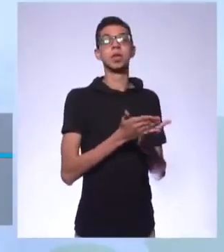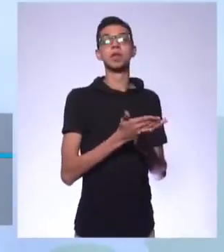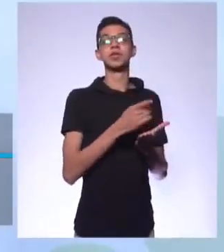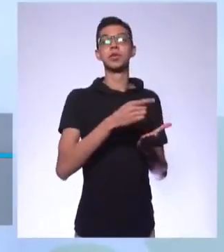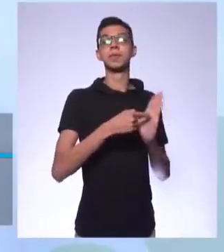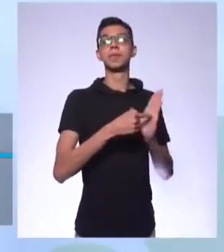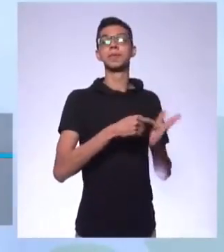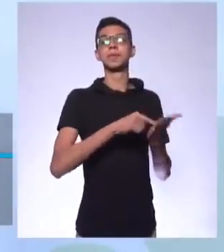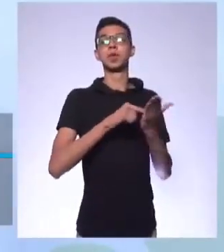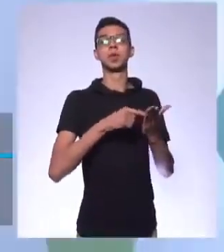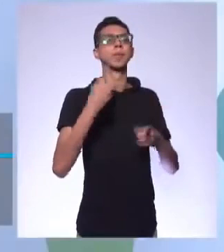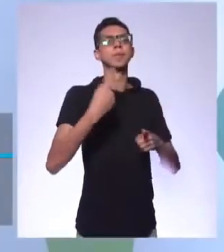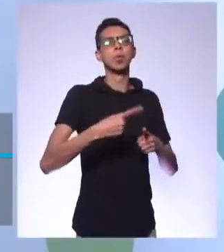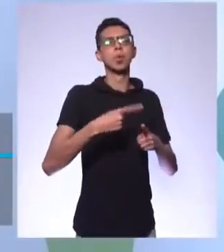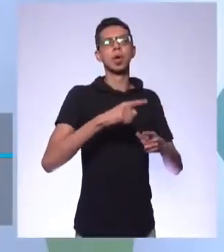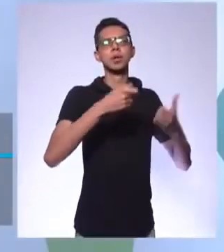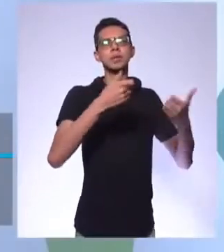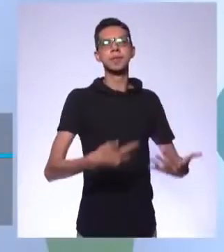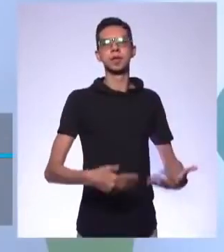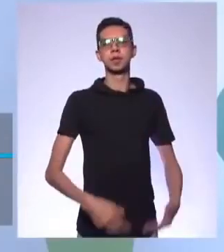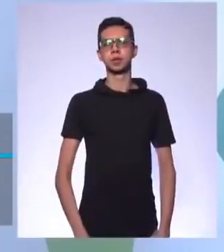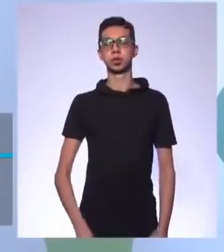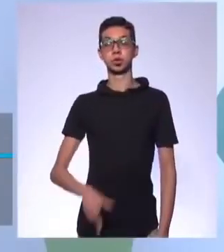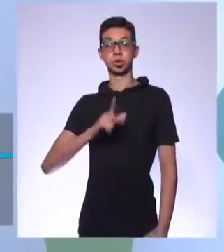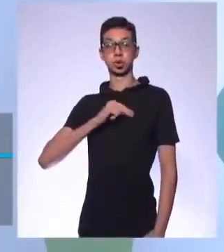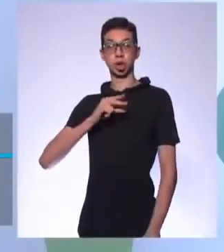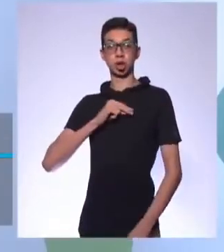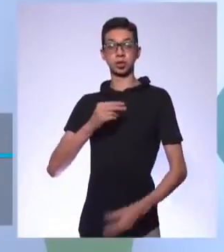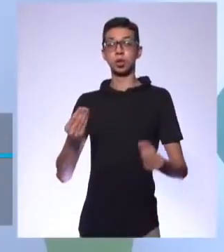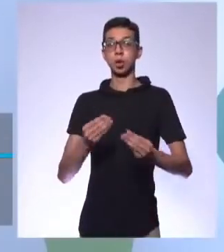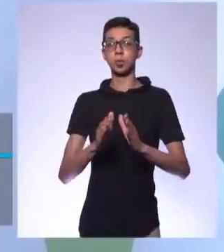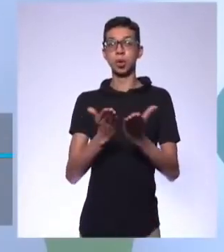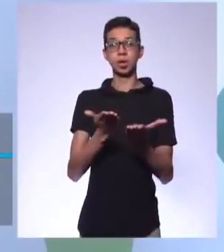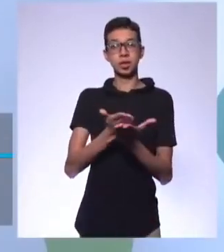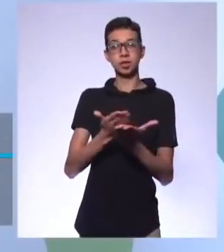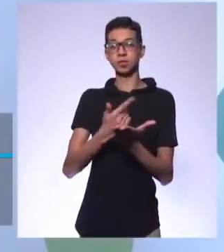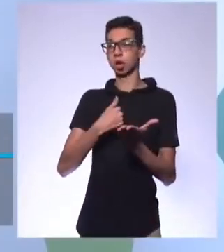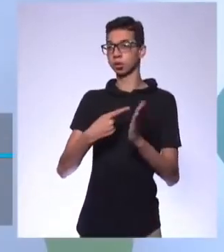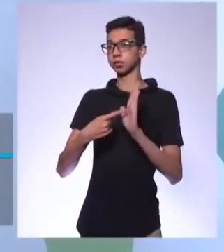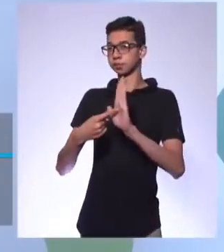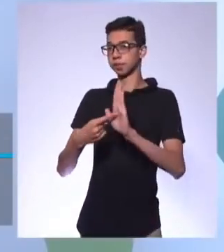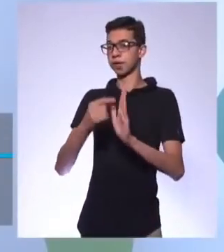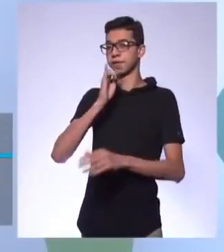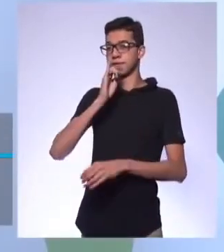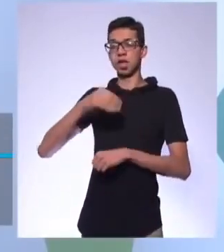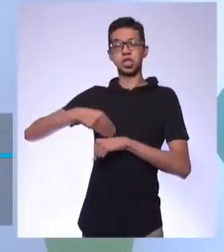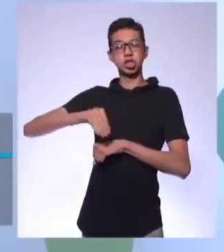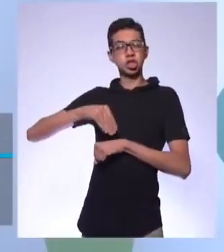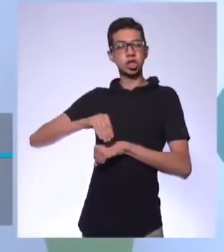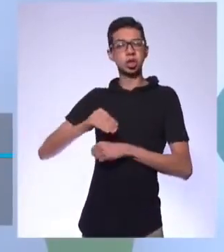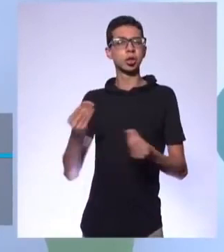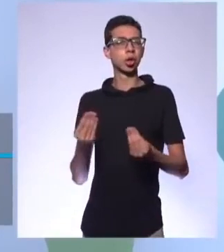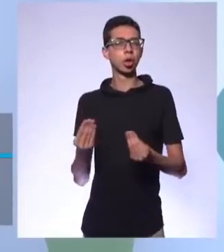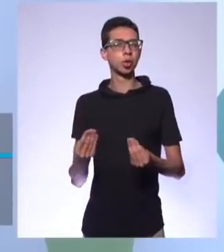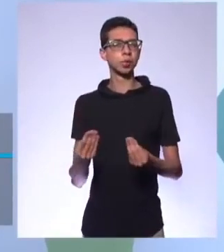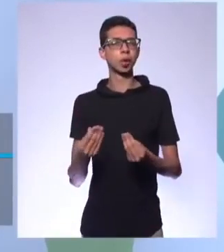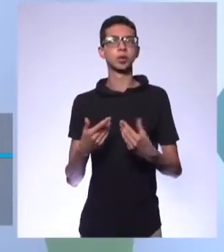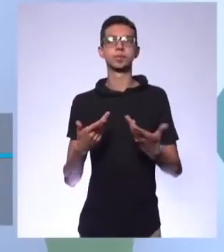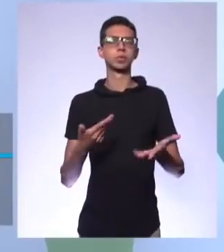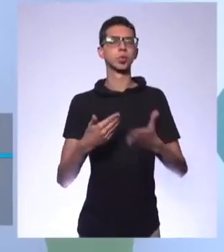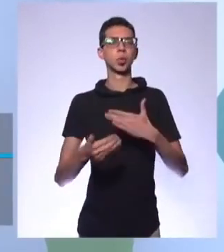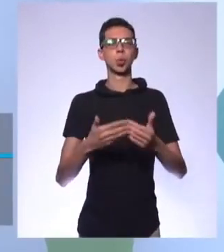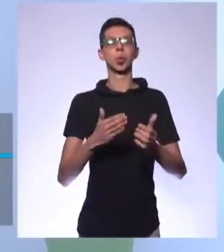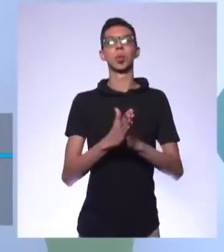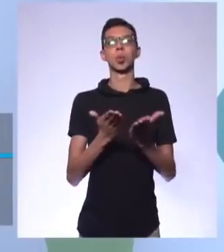quê, professor? Nossa, olha sim, só nada, que pegada, né? Um livro que eu indicaria. É um livro. Eu indicaria qualquer livro